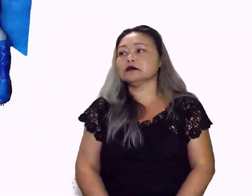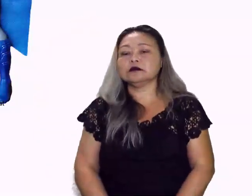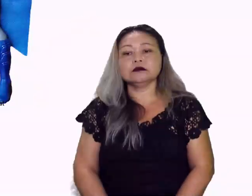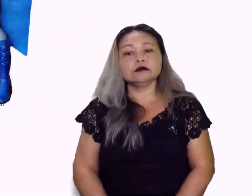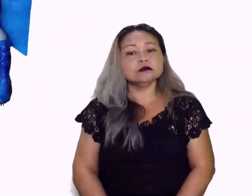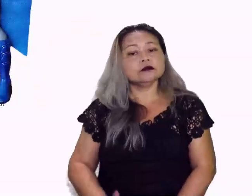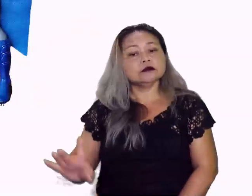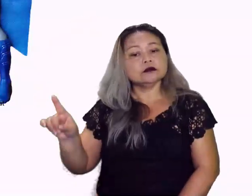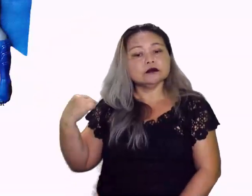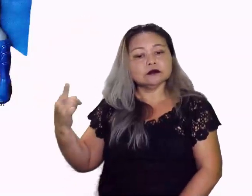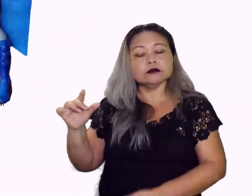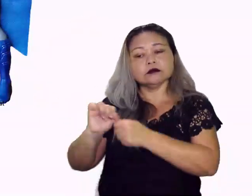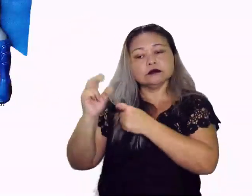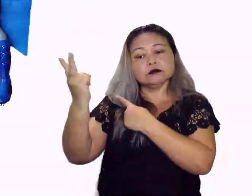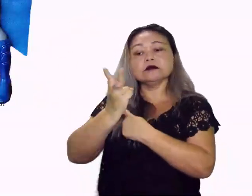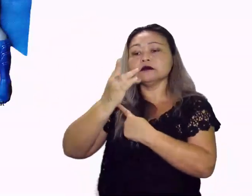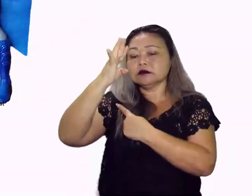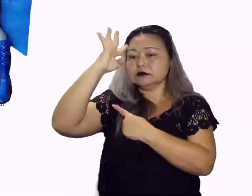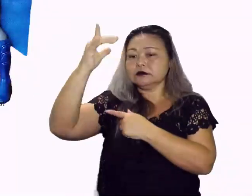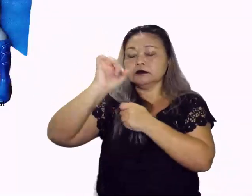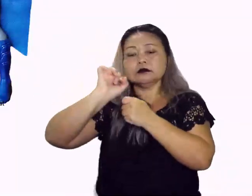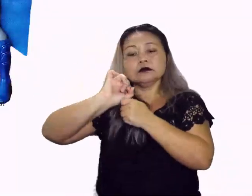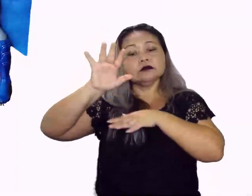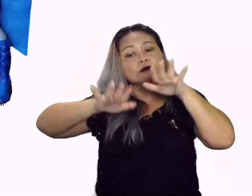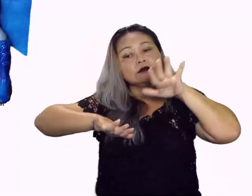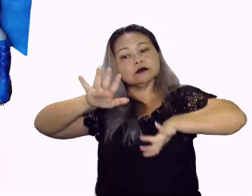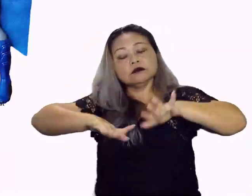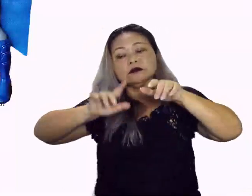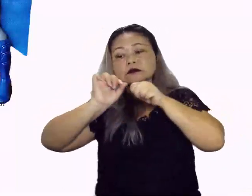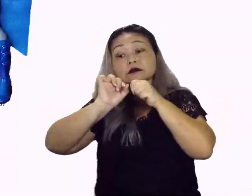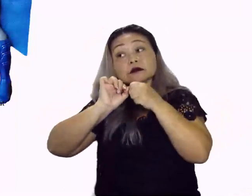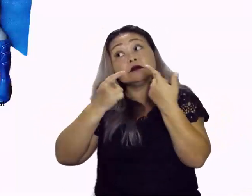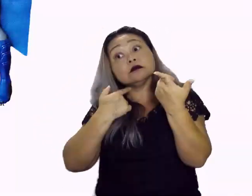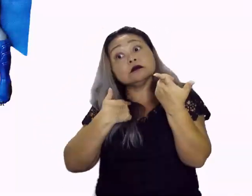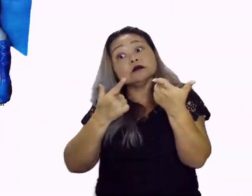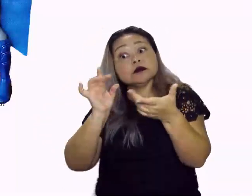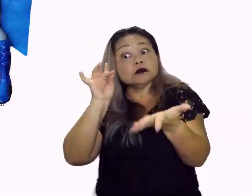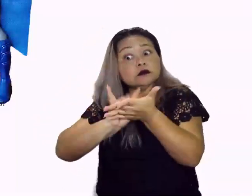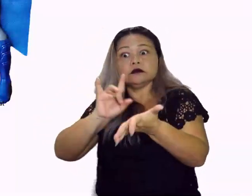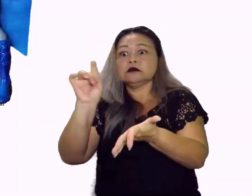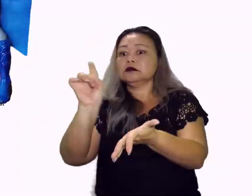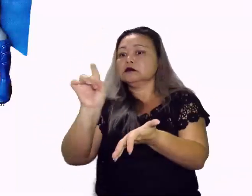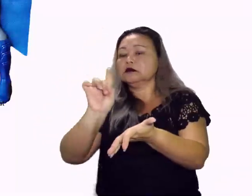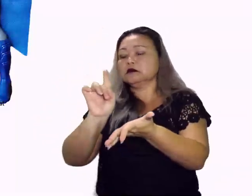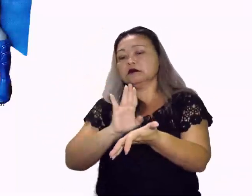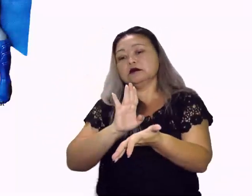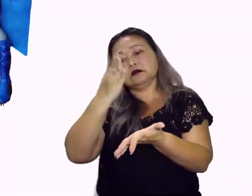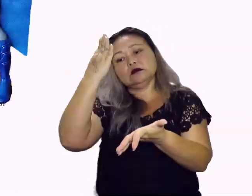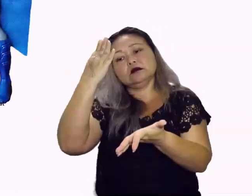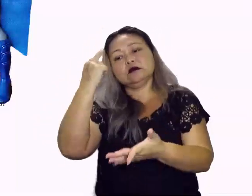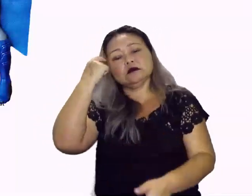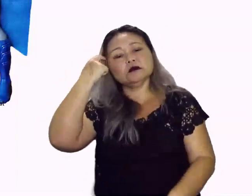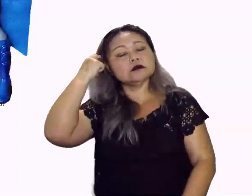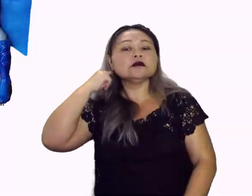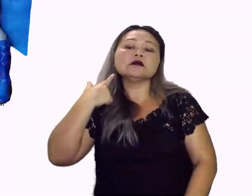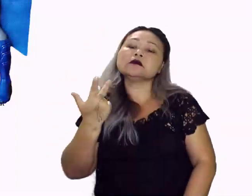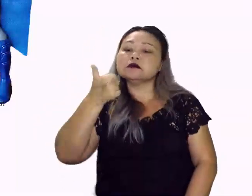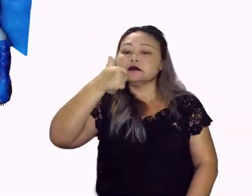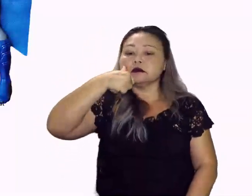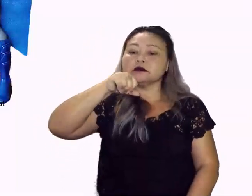Então ele, nossa proteção imaginária, tá? Às vezes nós criamos uma falsa proteção. Mãe, chama o Batman,